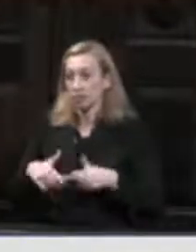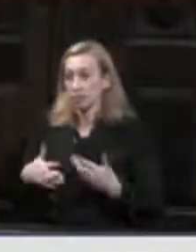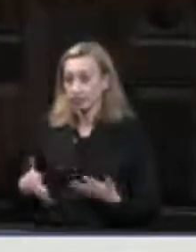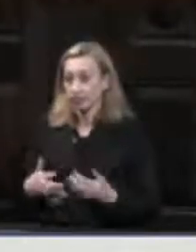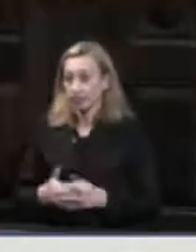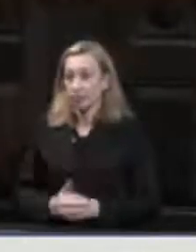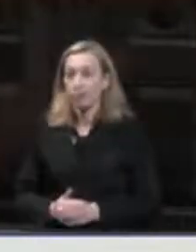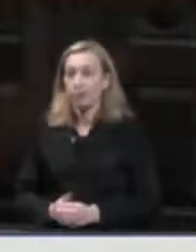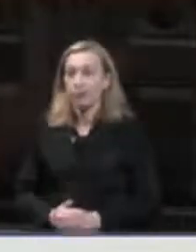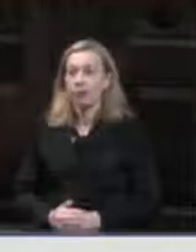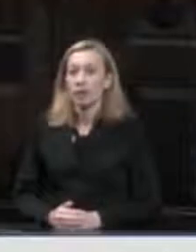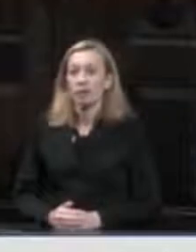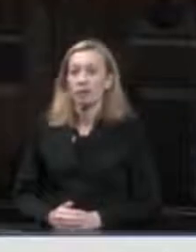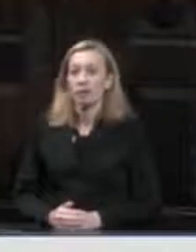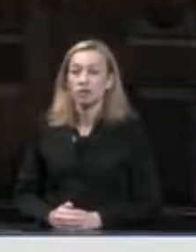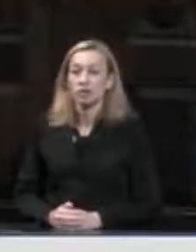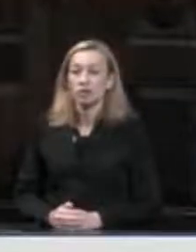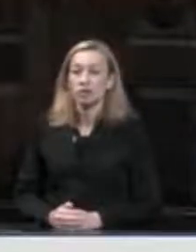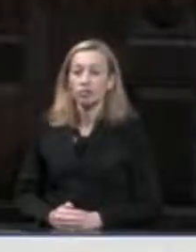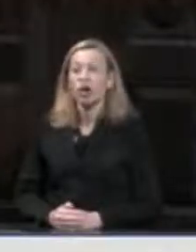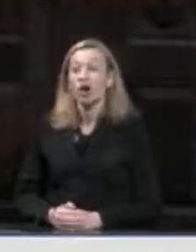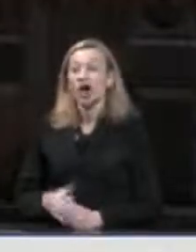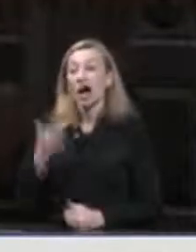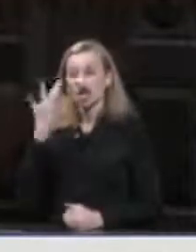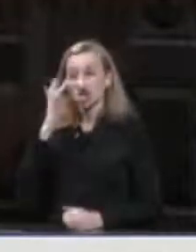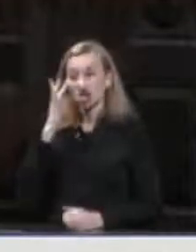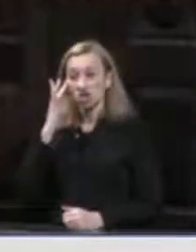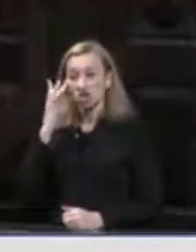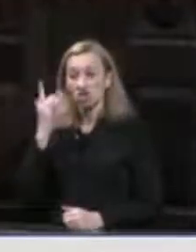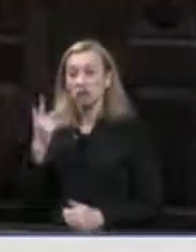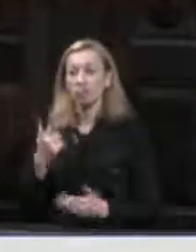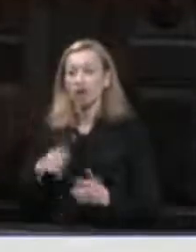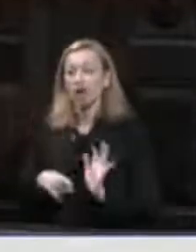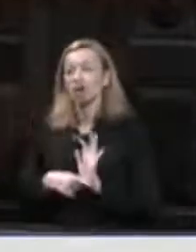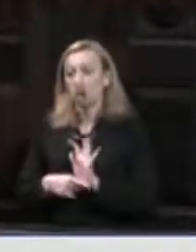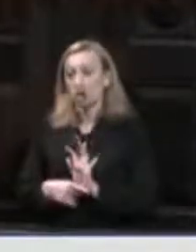armas na sociedade, como se isso fosse uma política pública. Obrigado.